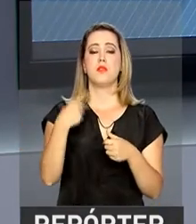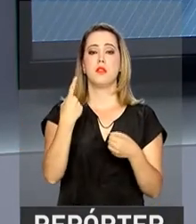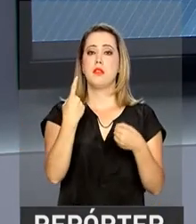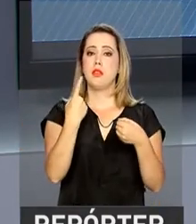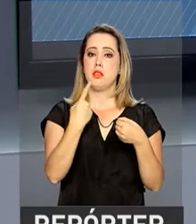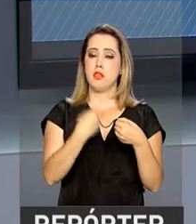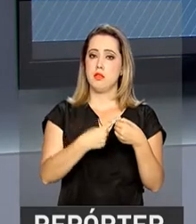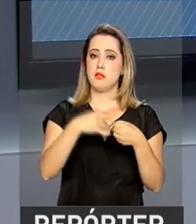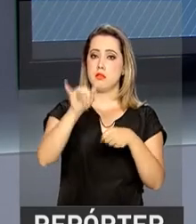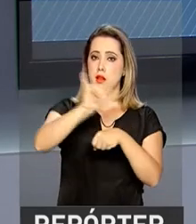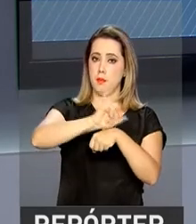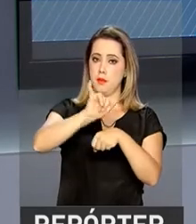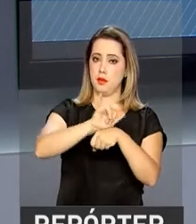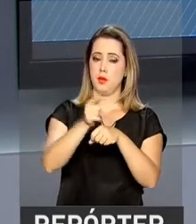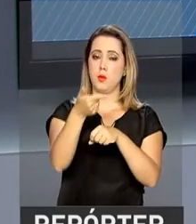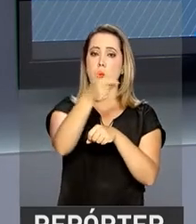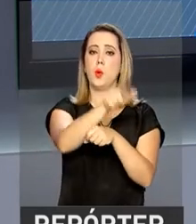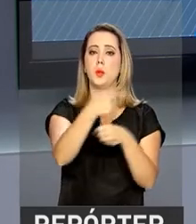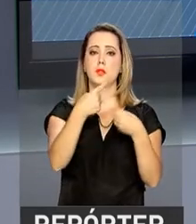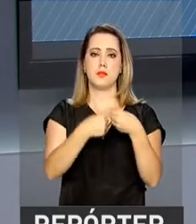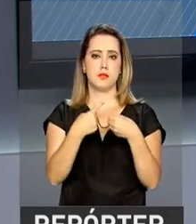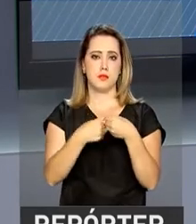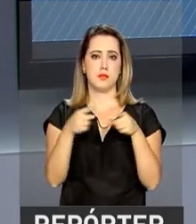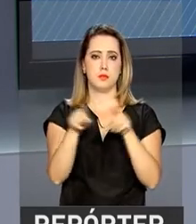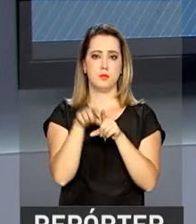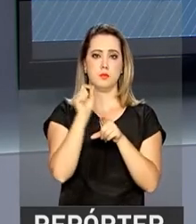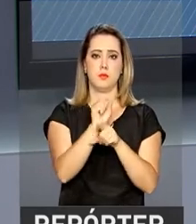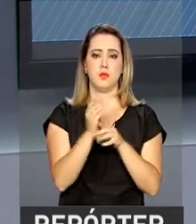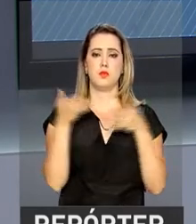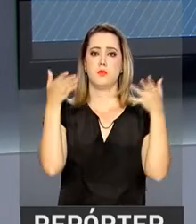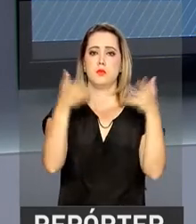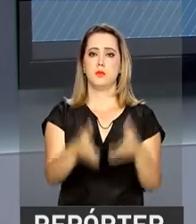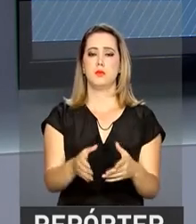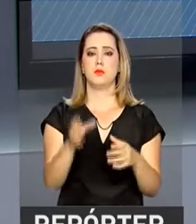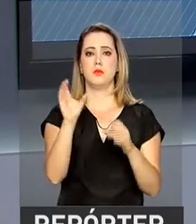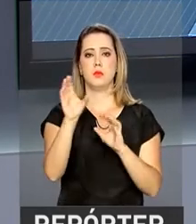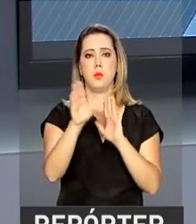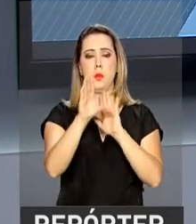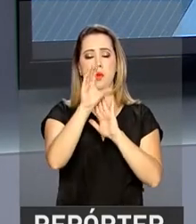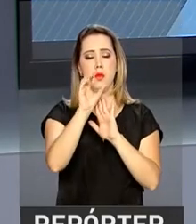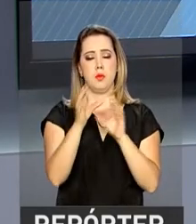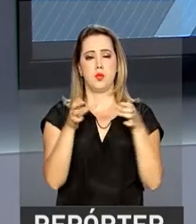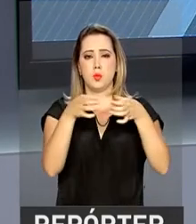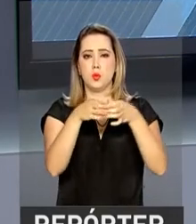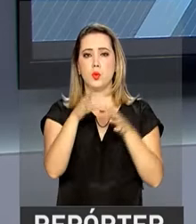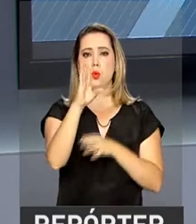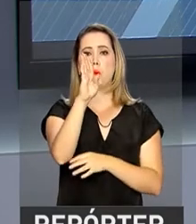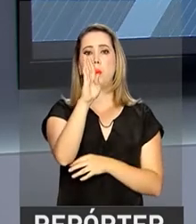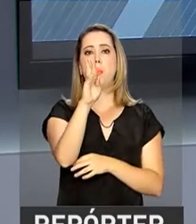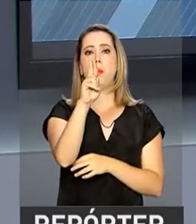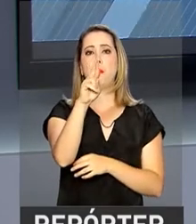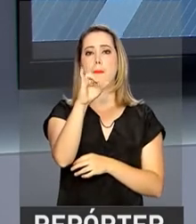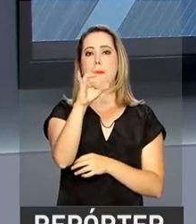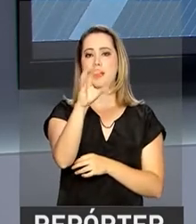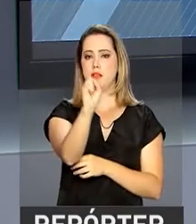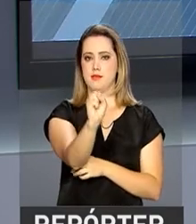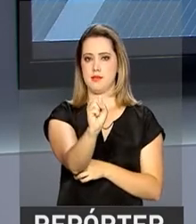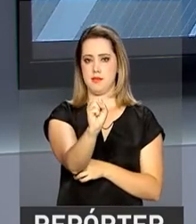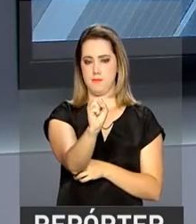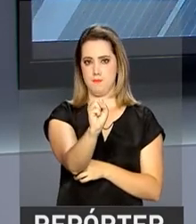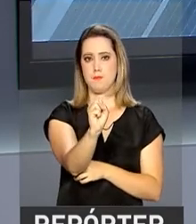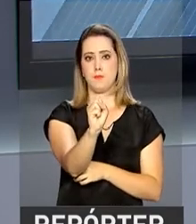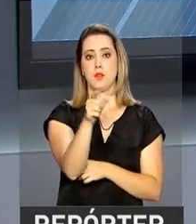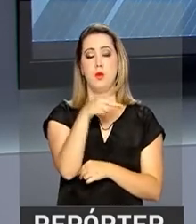e depois vai para a cidade de Tiananmen, onde participa da cúpula dos BRICS. De acordo com o porta-voz da presidência,